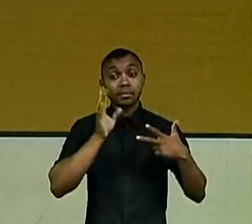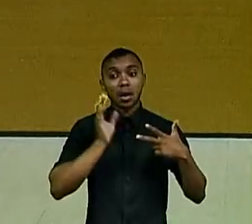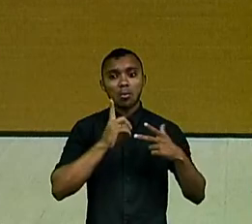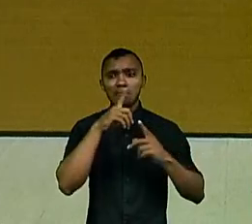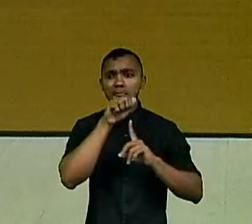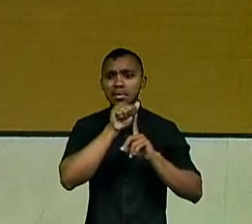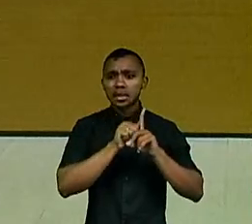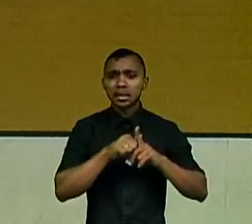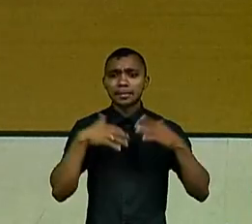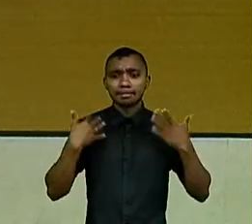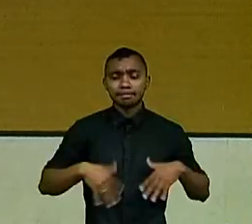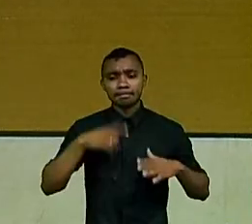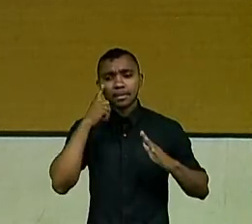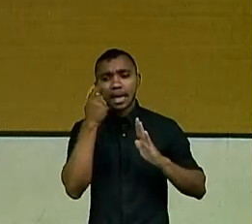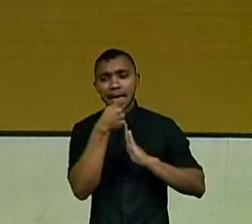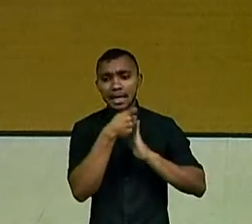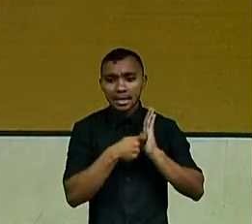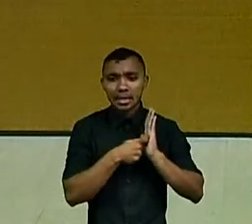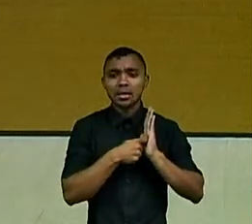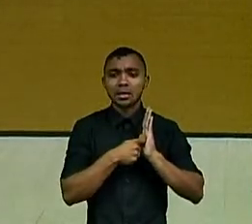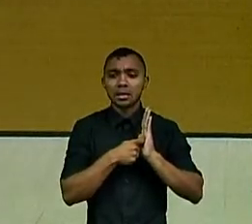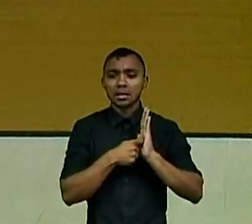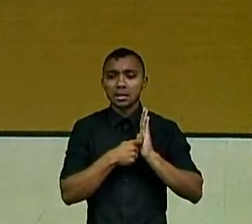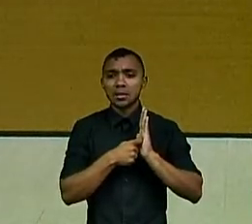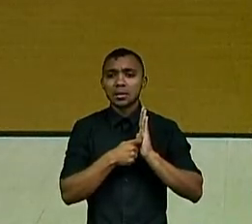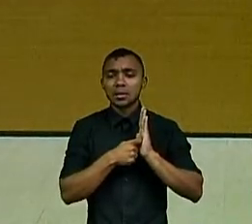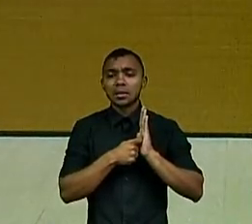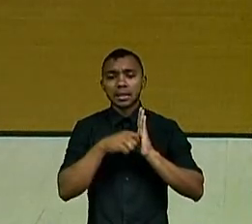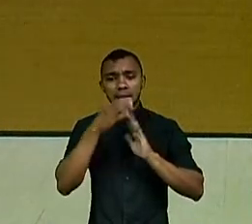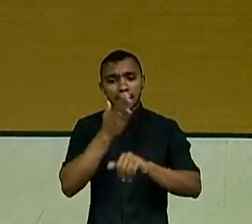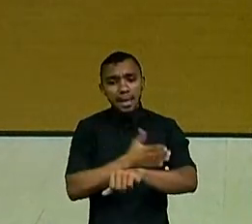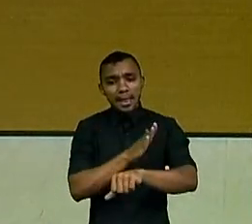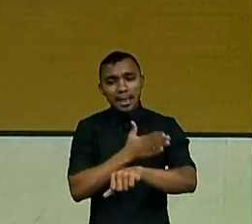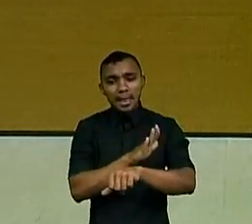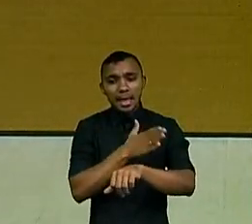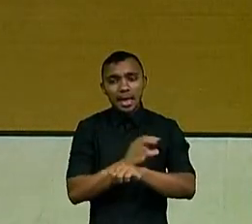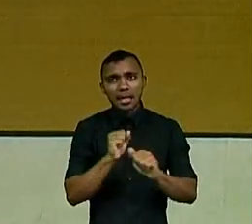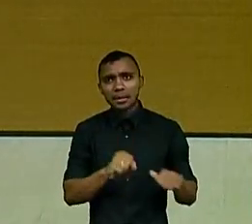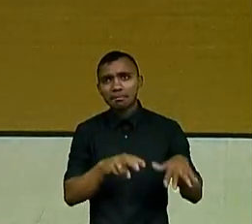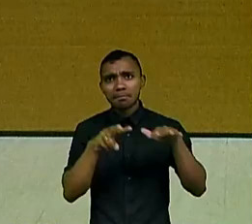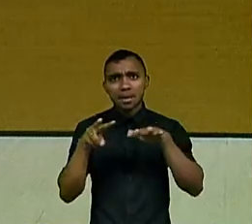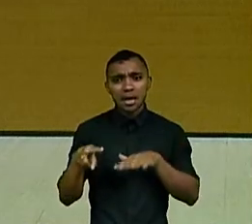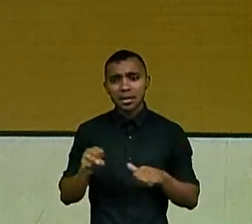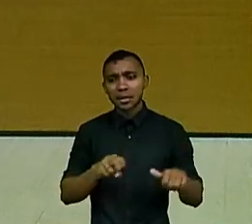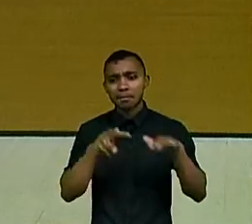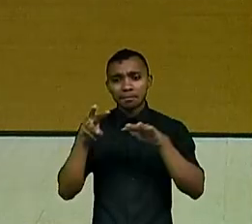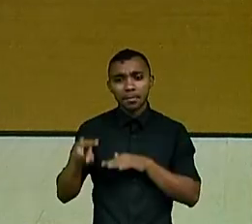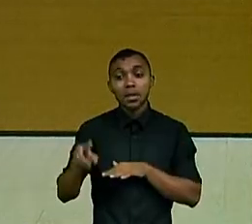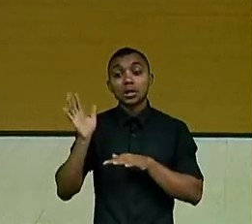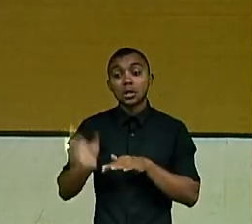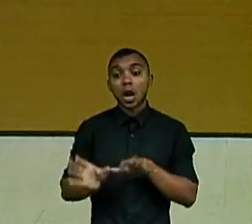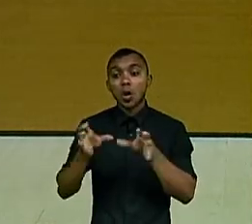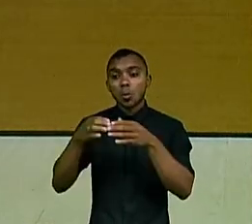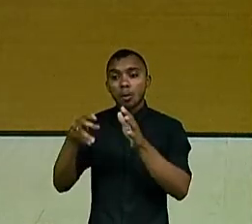redações importantíssimo vocês façam duas três redações por semana o nosso equipe